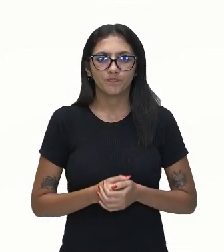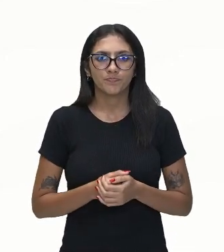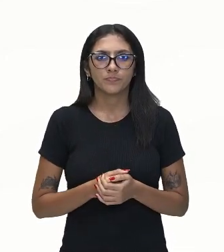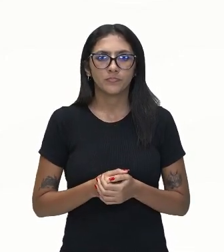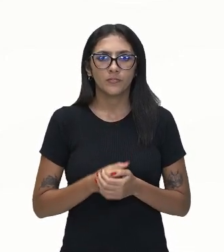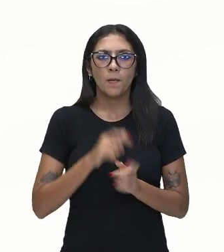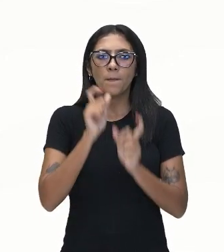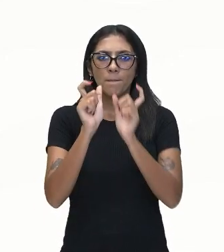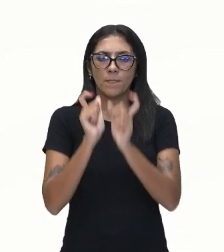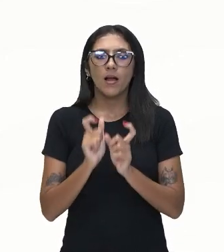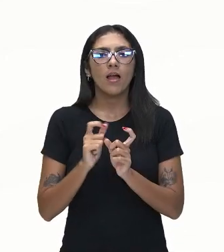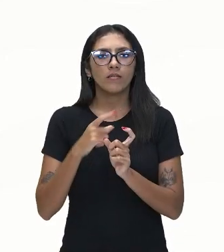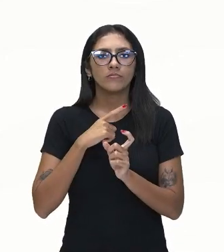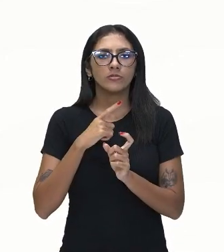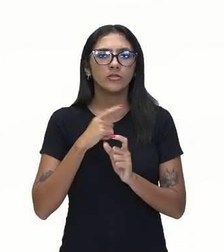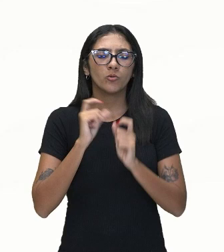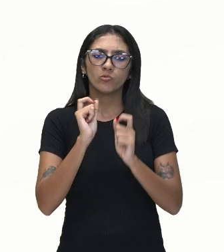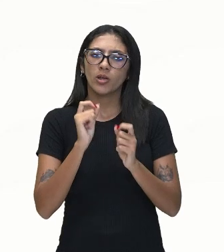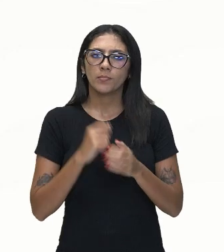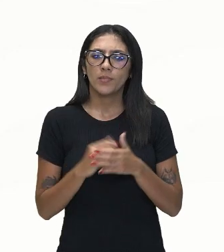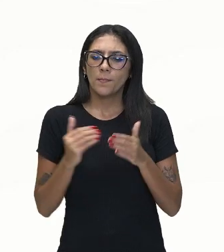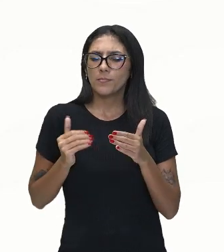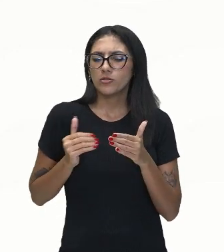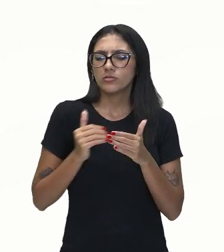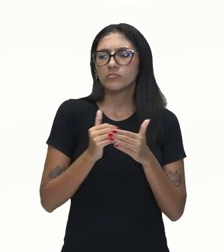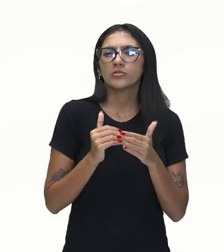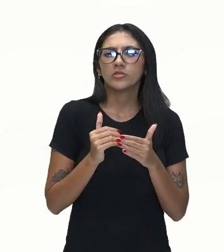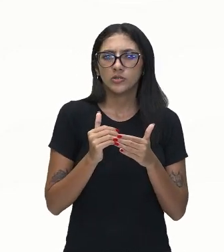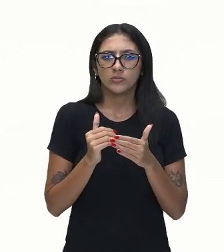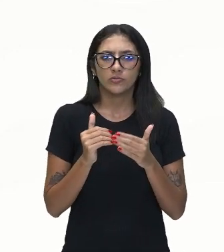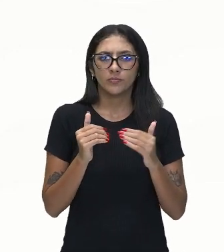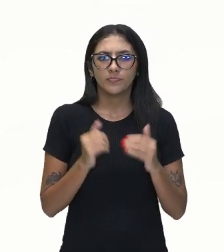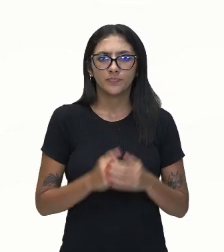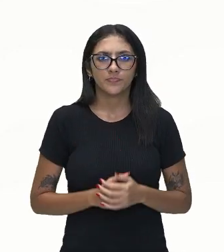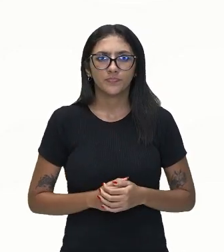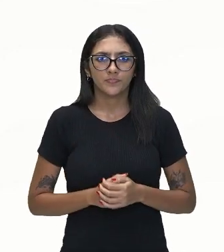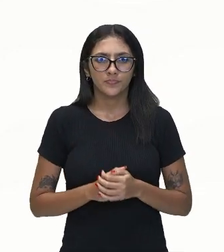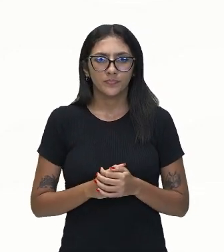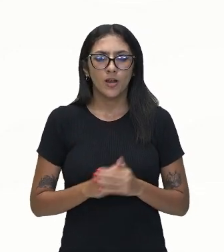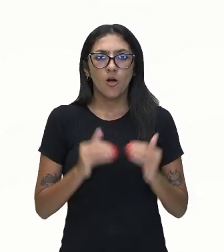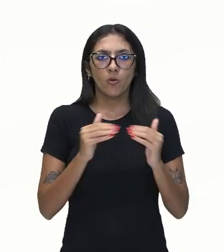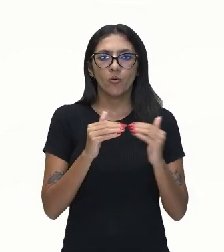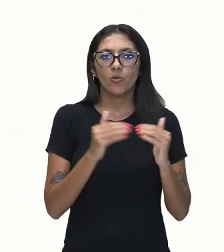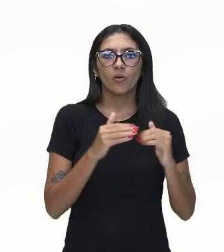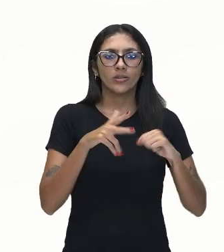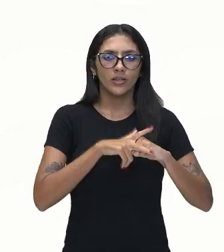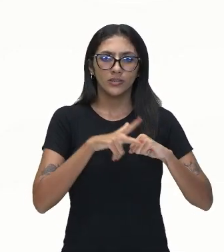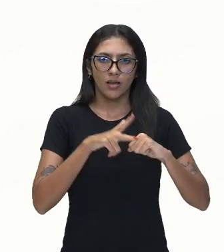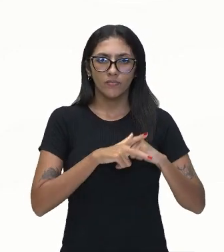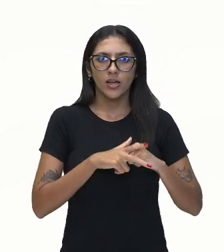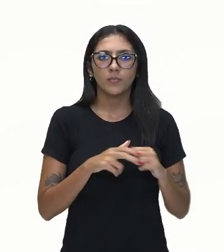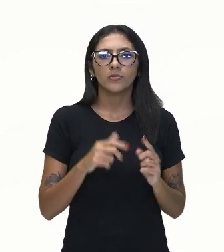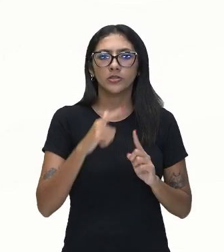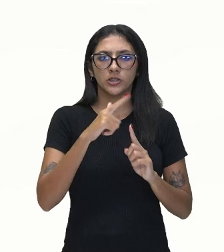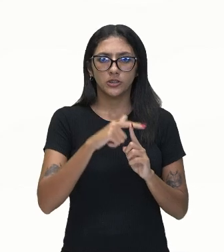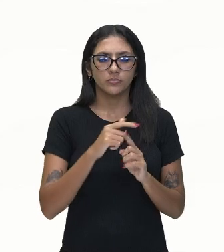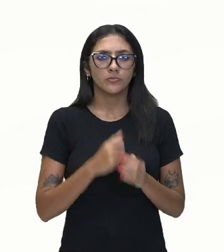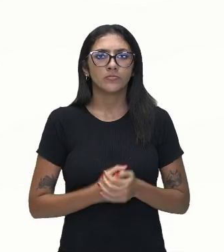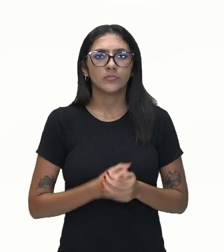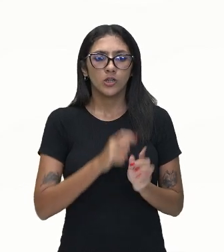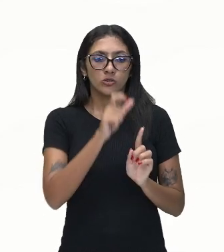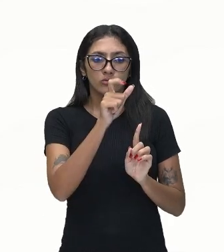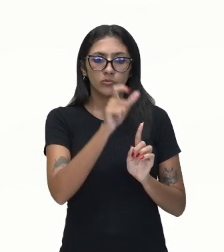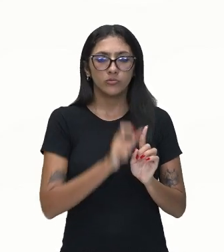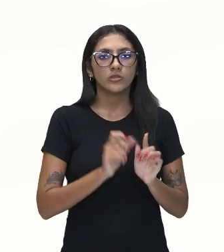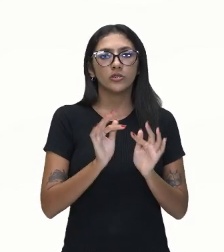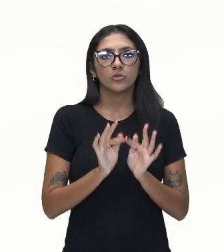expressão que é aproximativa. Então, a concordância verbal do sujeito simples, quando ele for representado